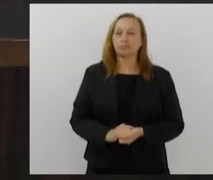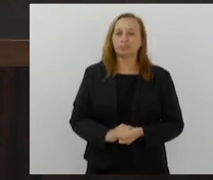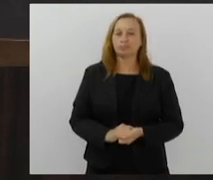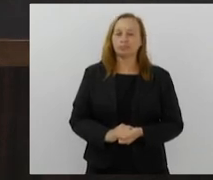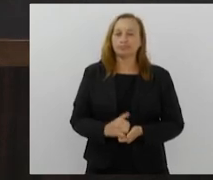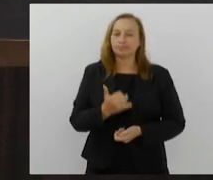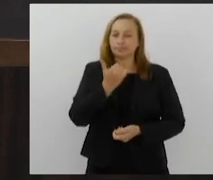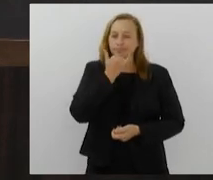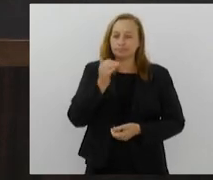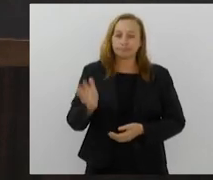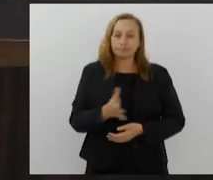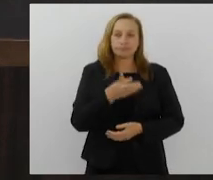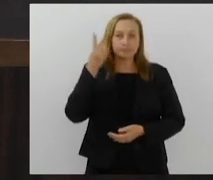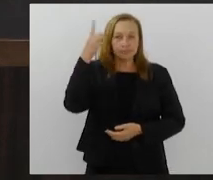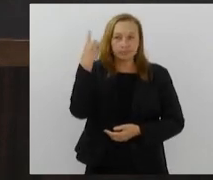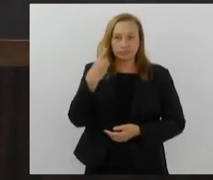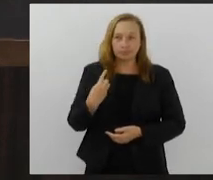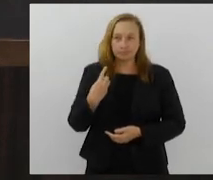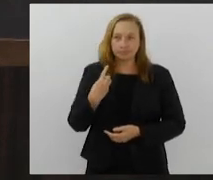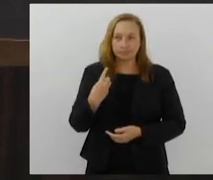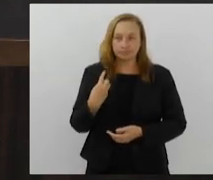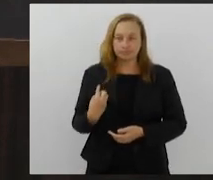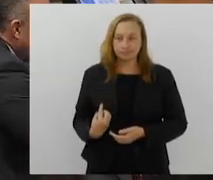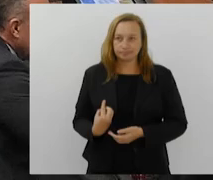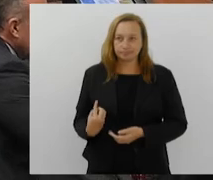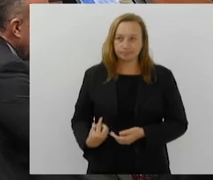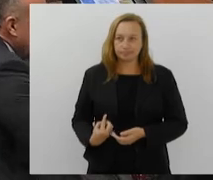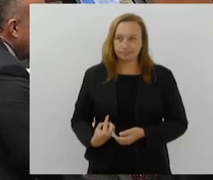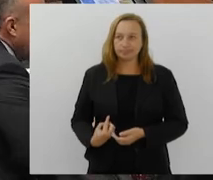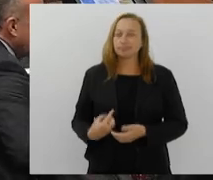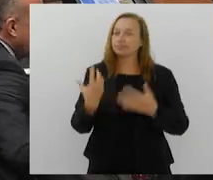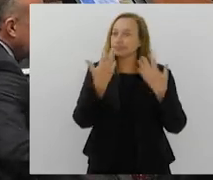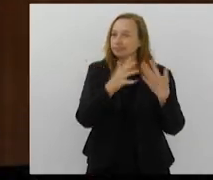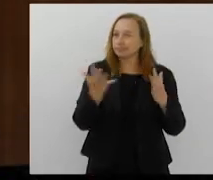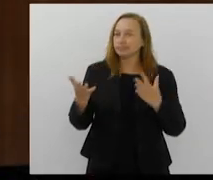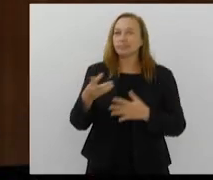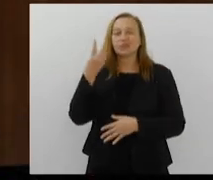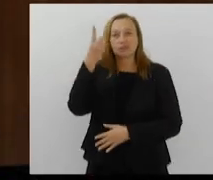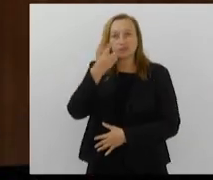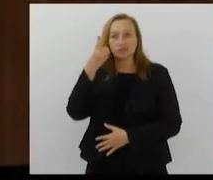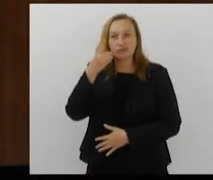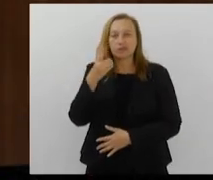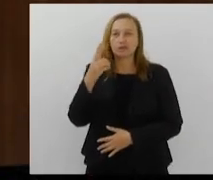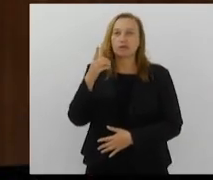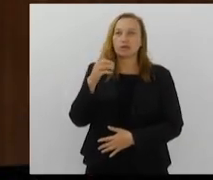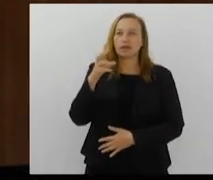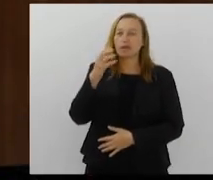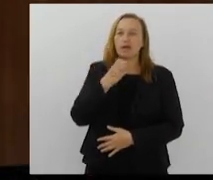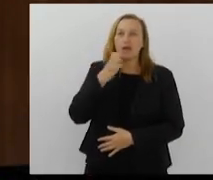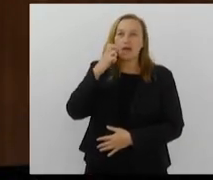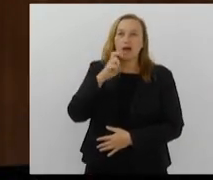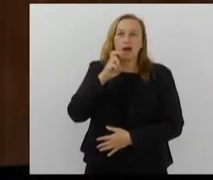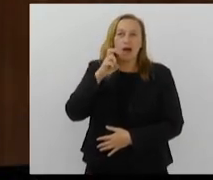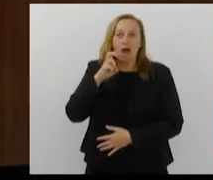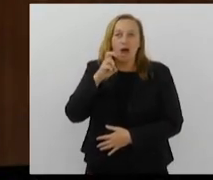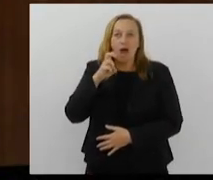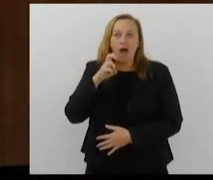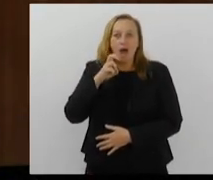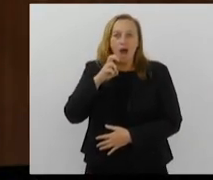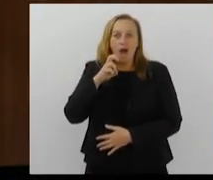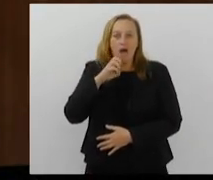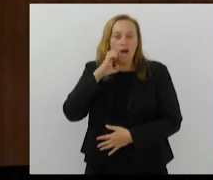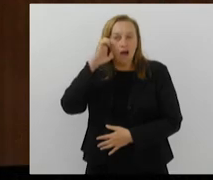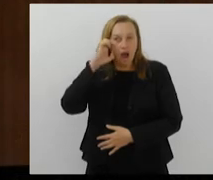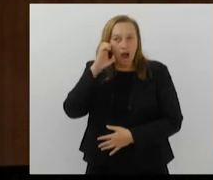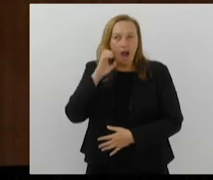perdão, a deputada Dani Balbo. Queria parabenizar a deputada Élica Takimoto. Essa casa de leitura se destaca como uma